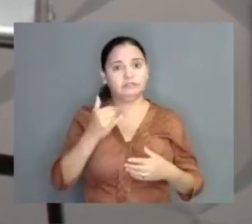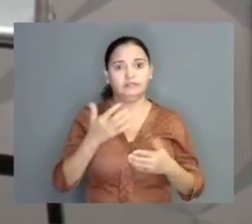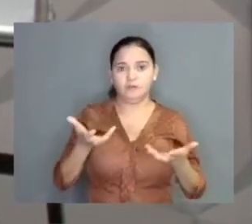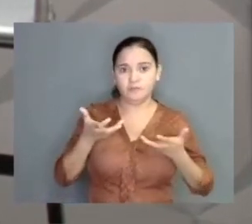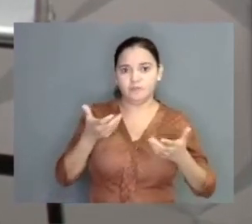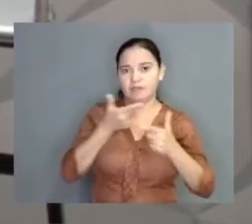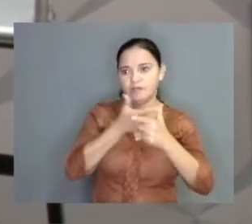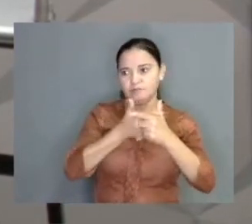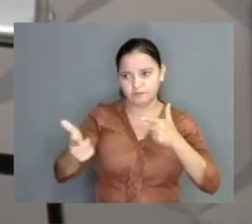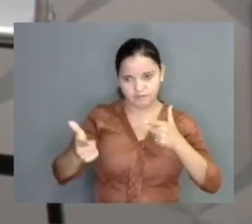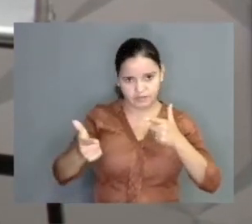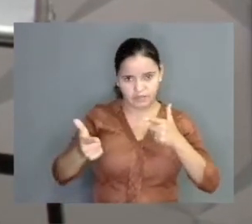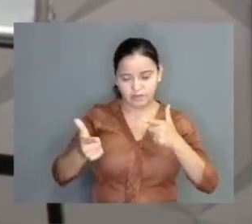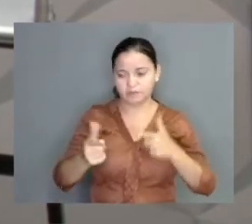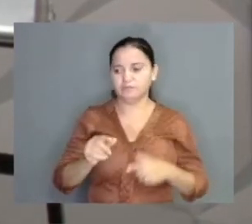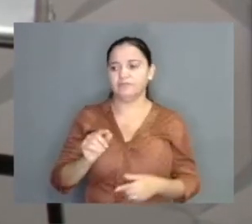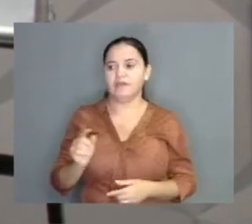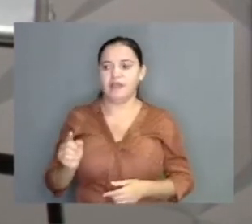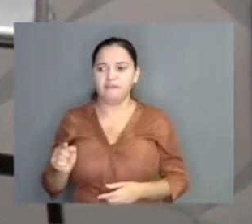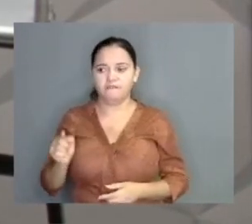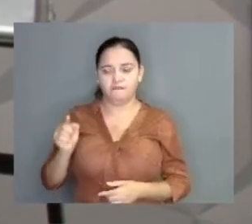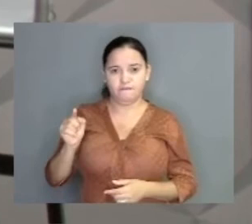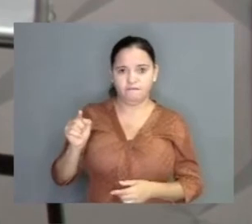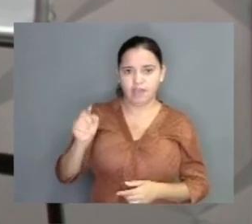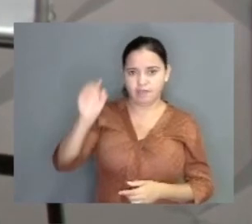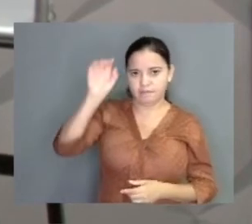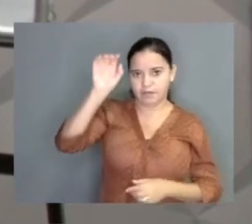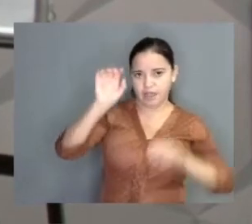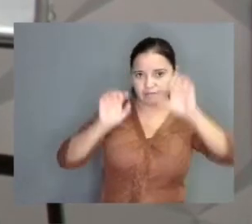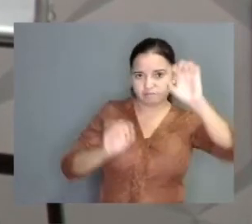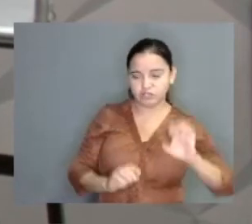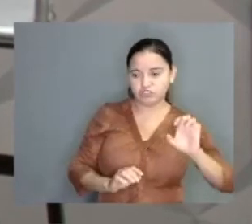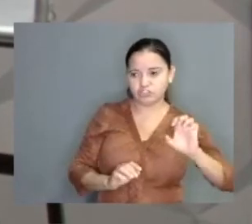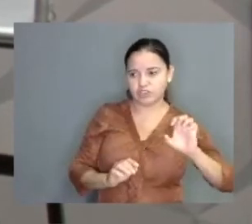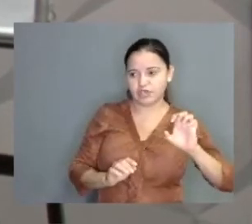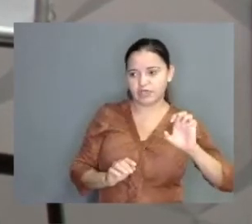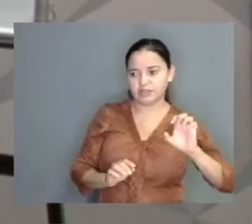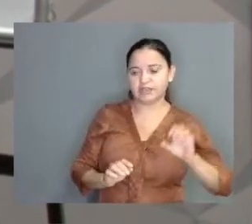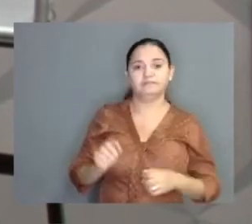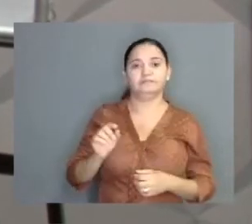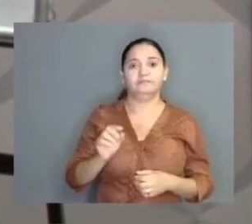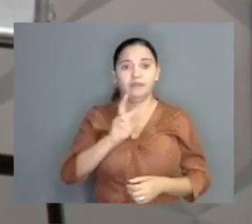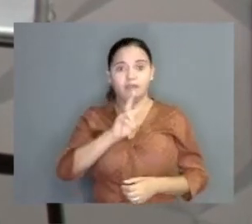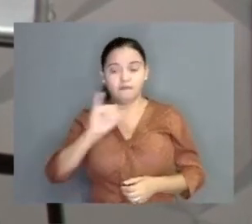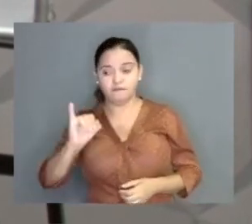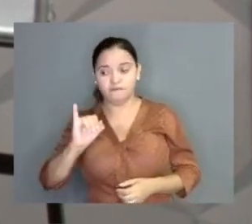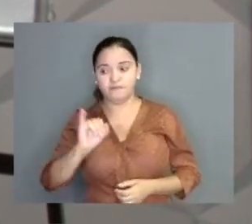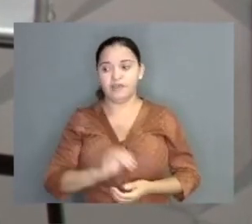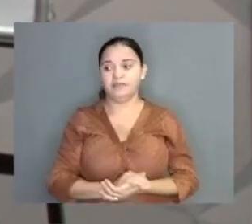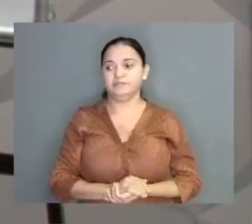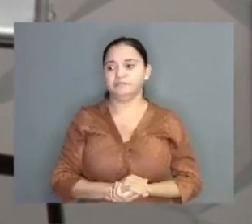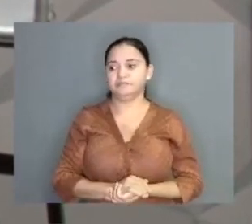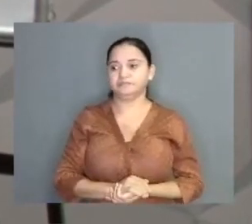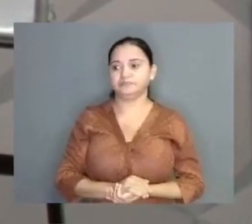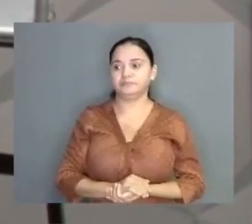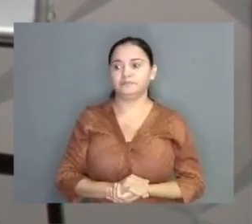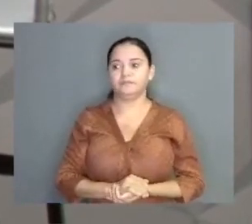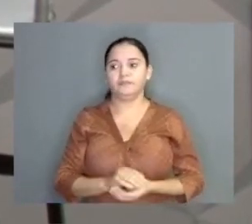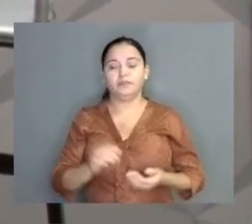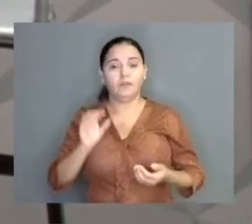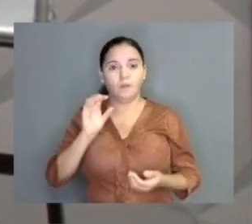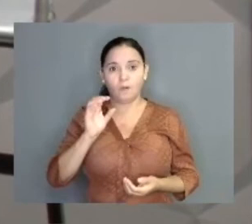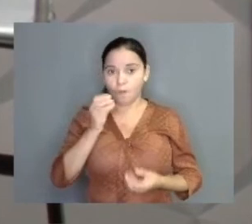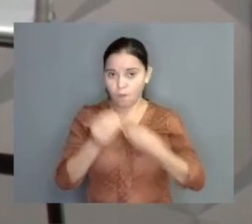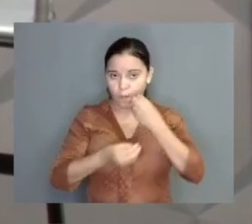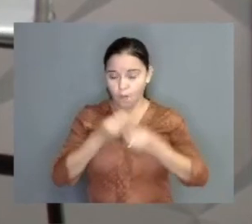para a esquerda. Beleza? Então, ó, não tem para onde andar, então aquele segredinho que eu posso completar com zeros aqui,